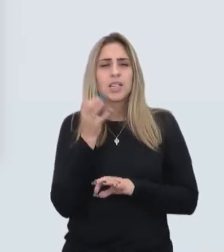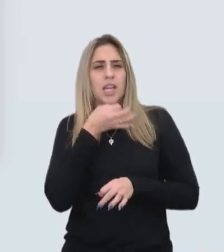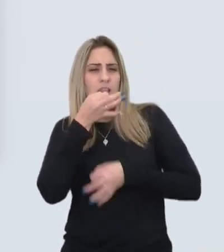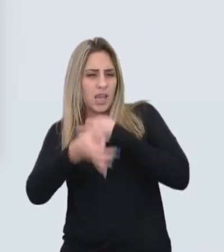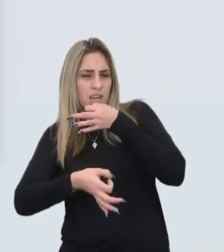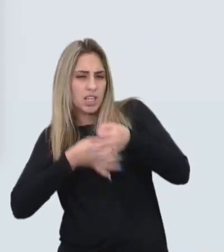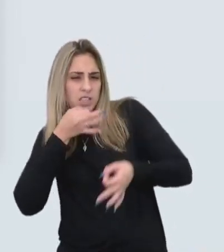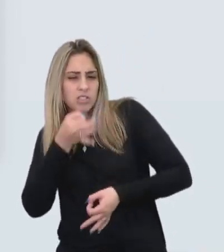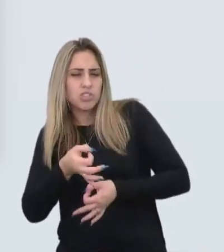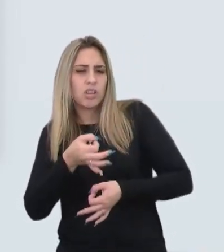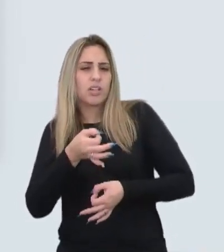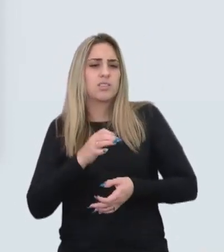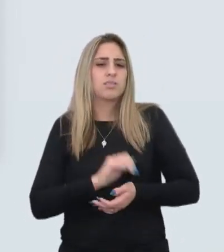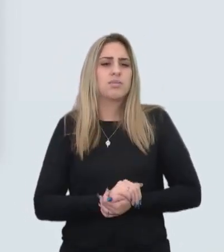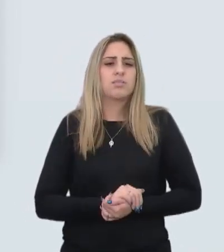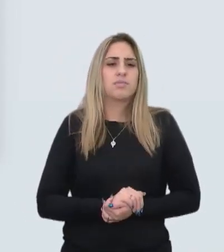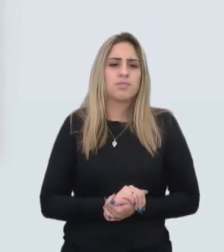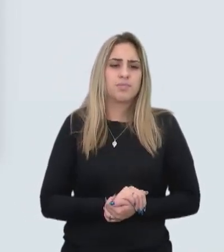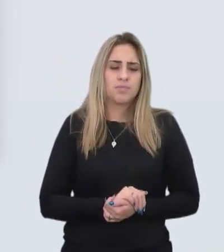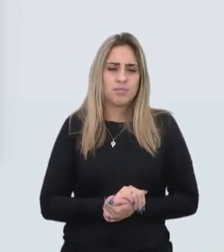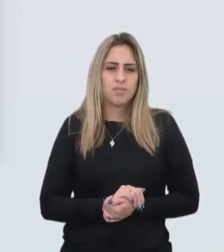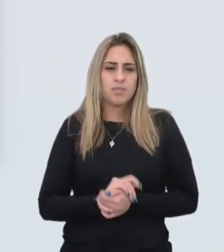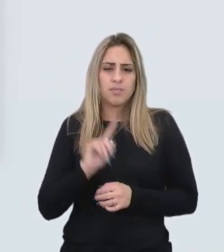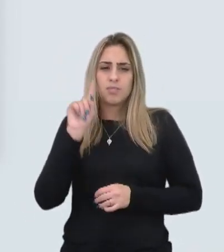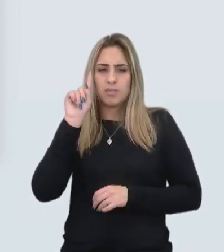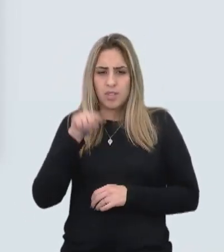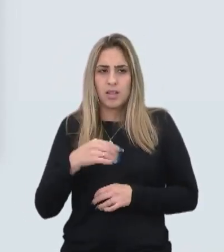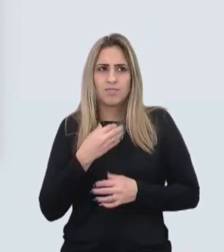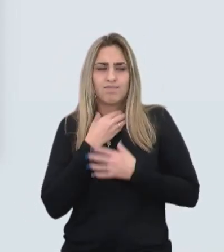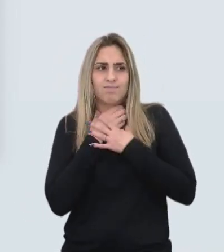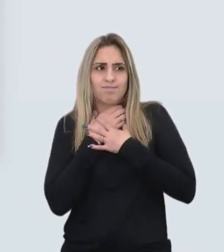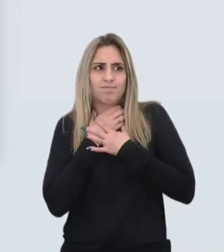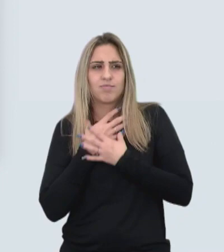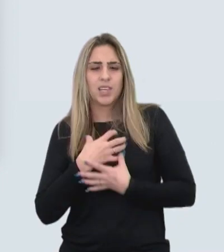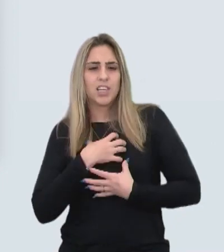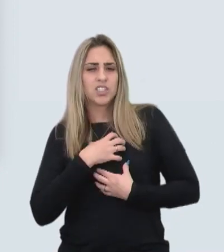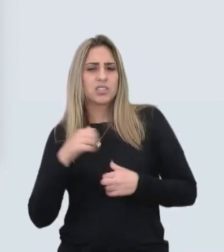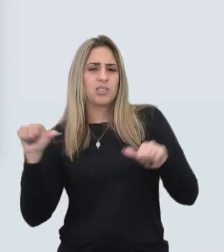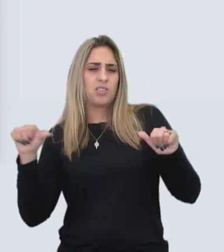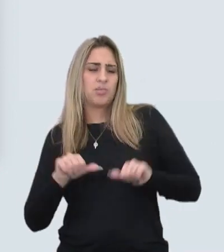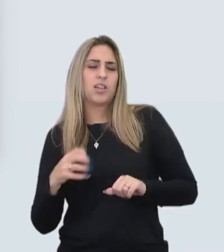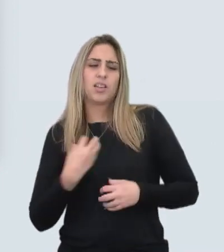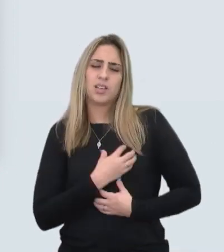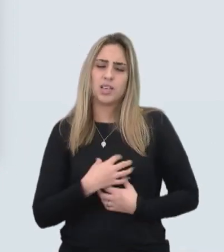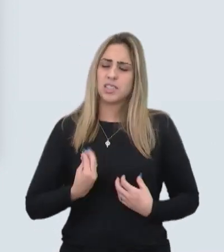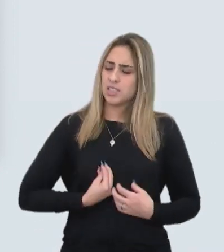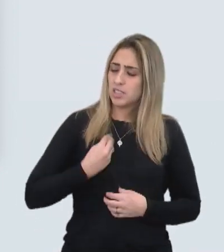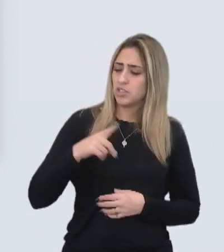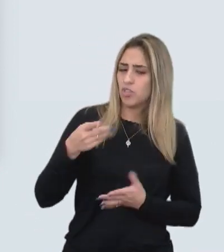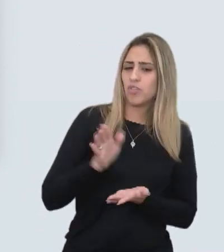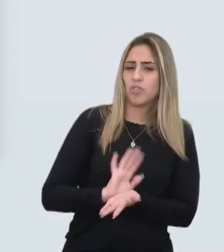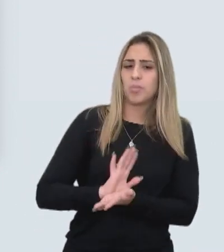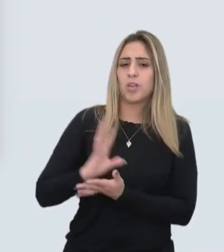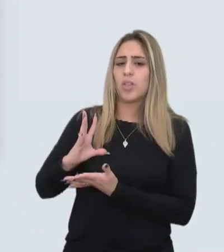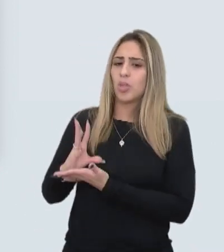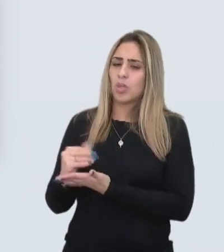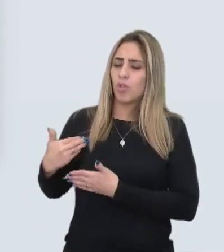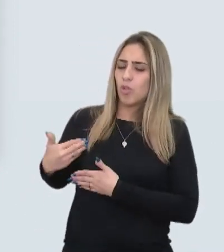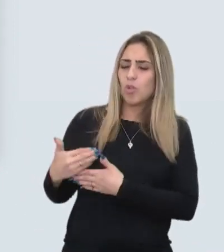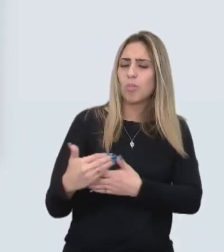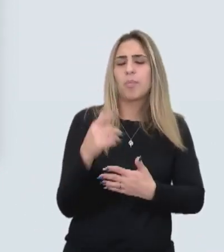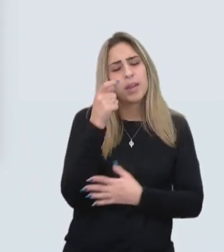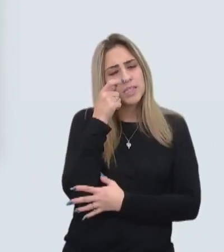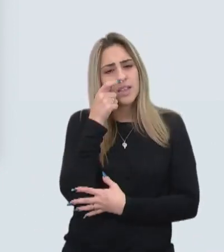na curadoria, né? Porque é um gargalo. Existe o filme e existe todo o caminho para o filme ser visto, porque